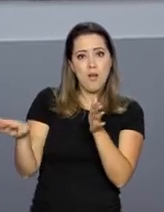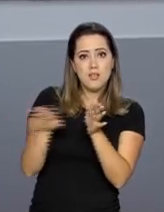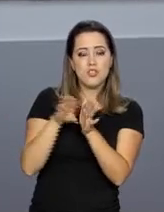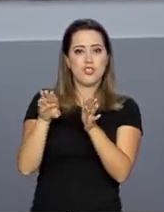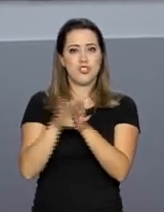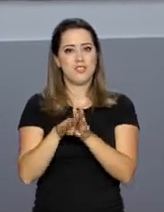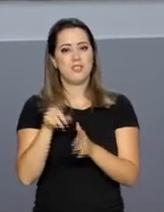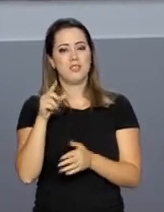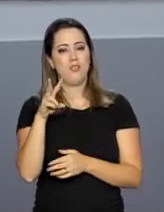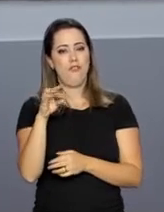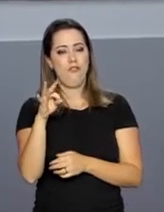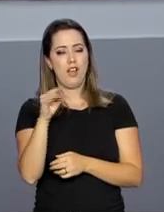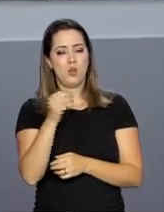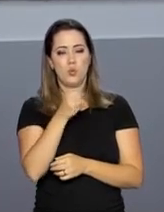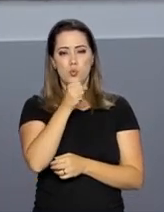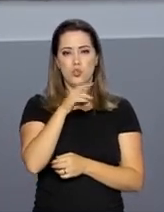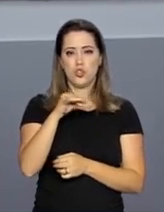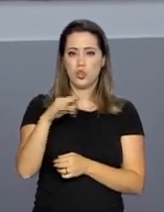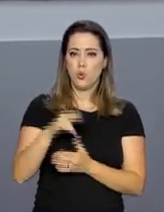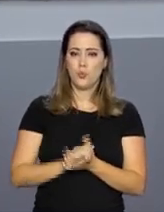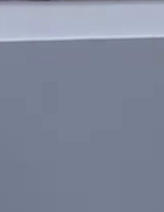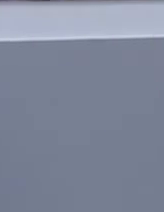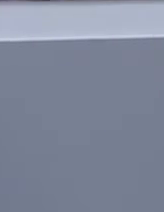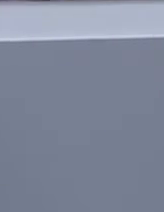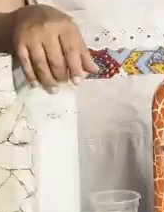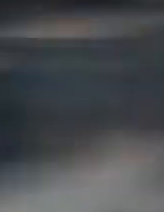de integração do velho chico